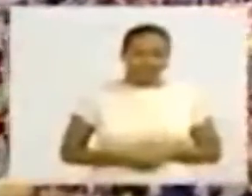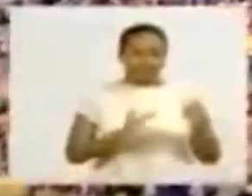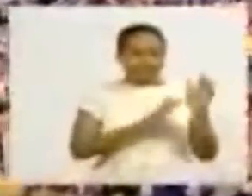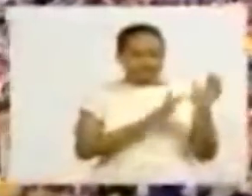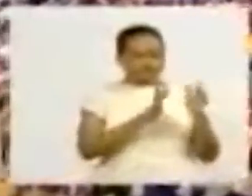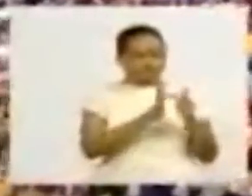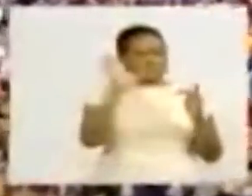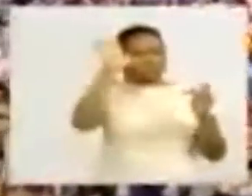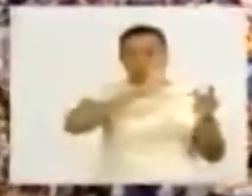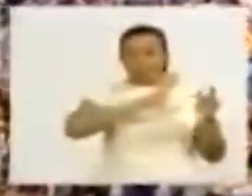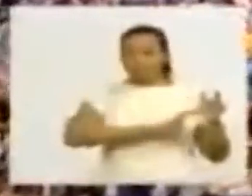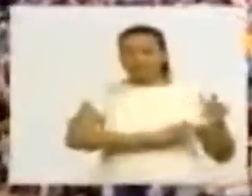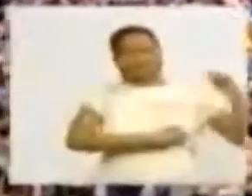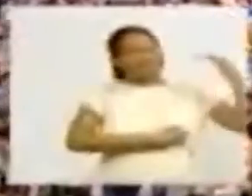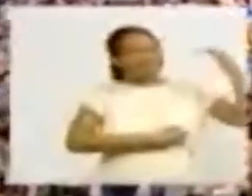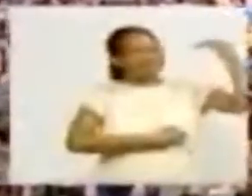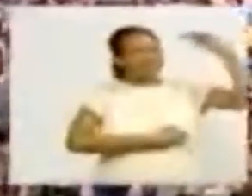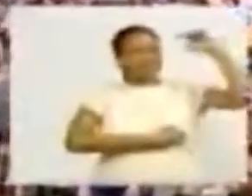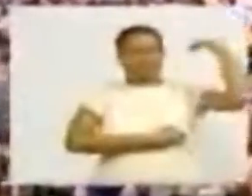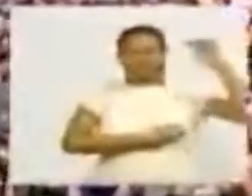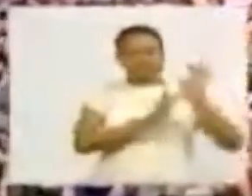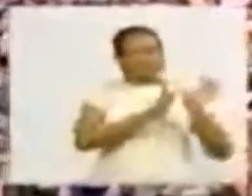que ele amava como amou.